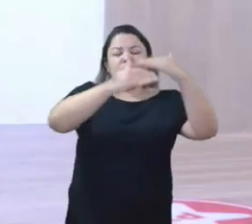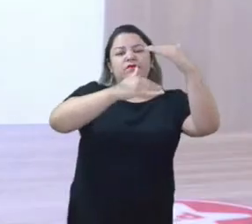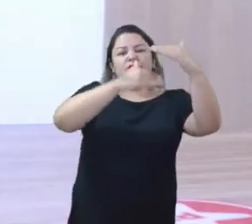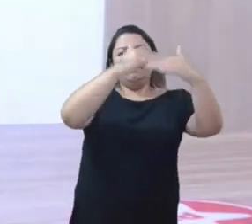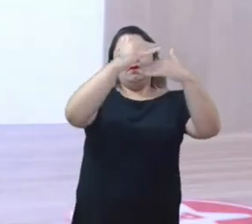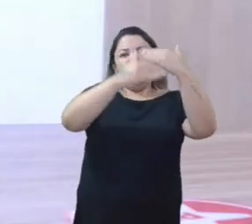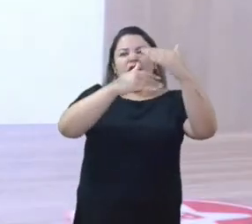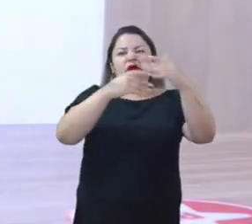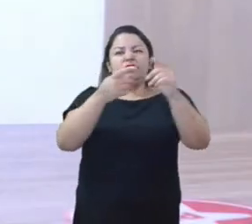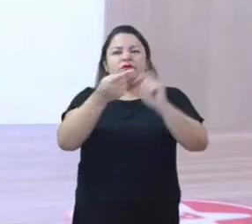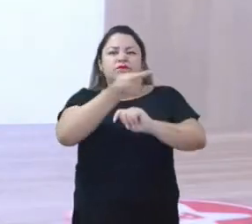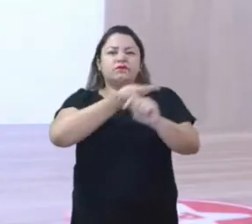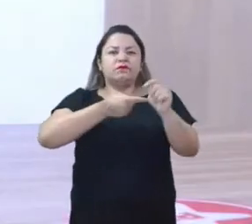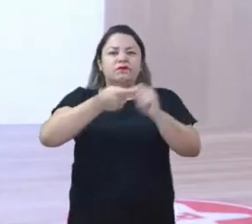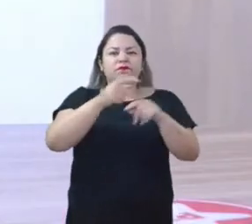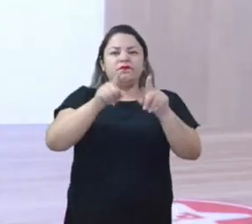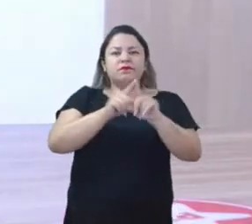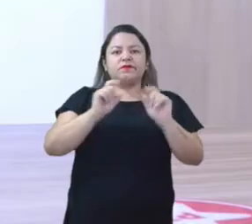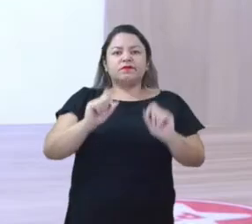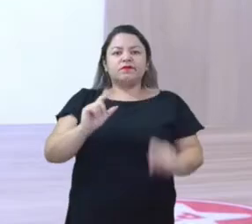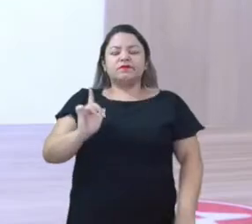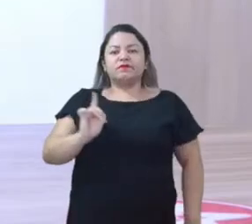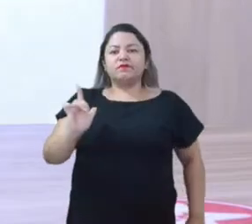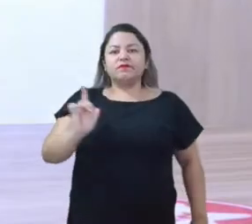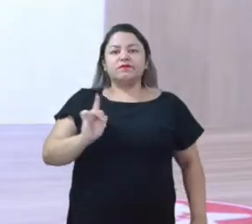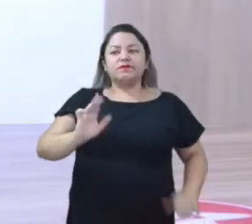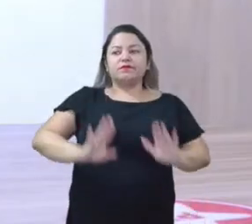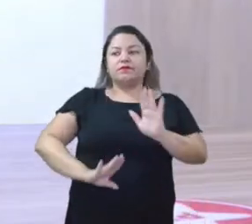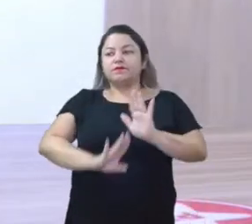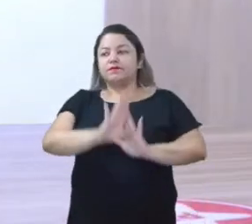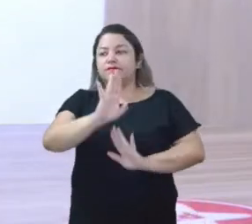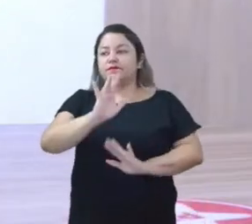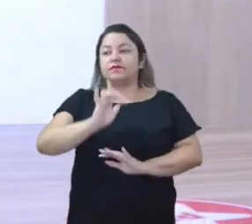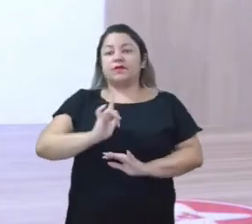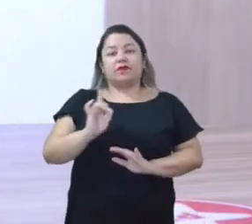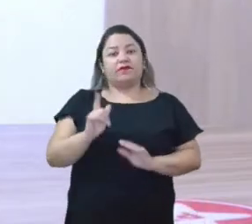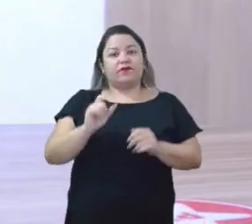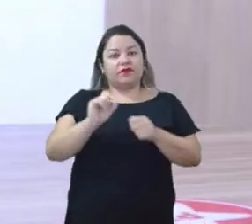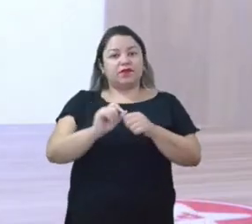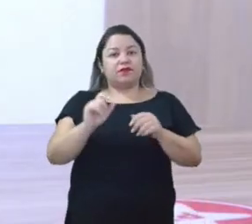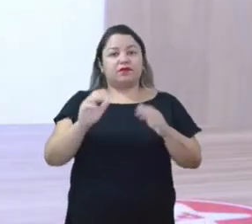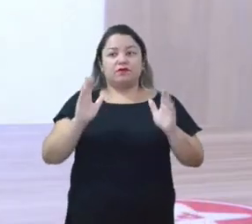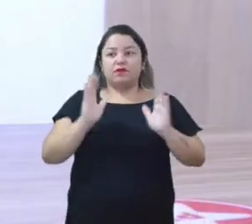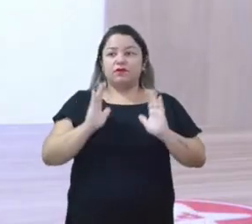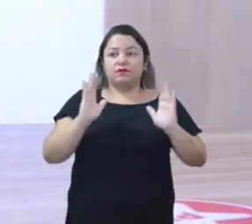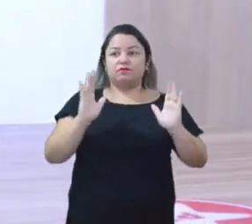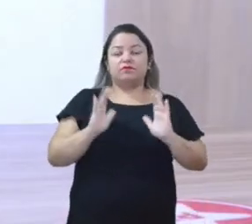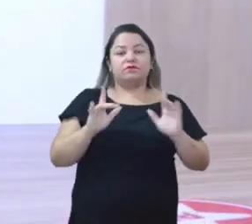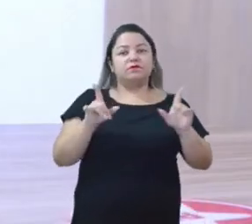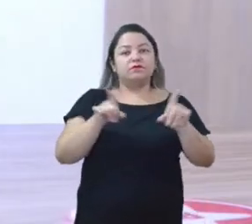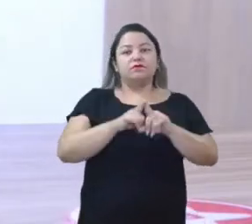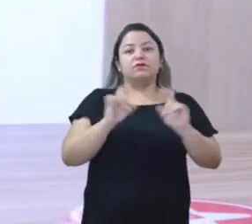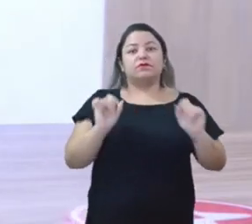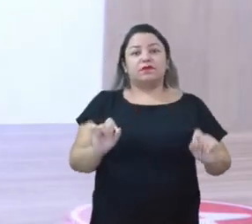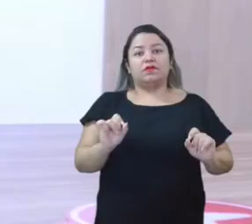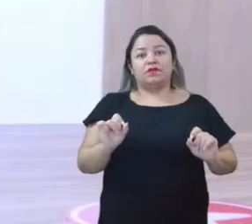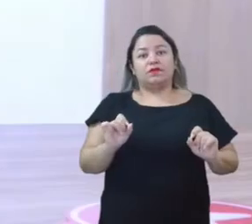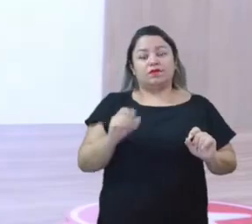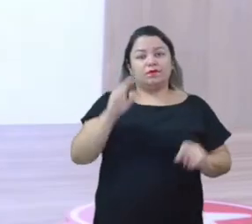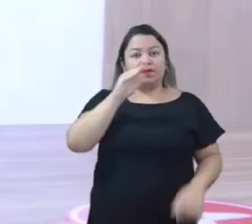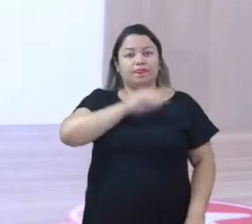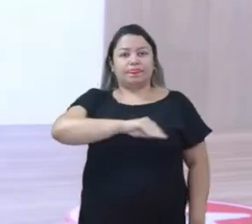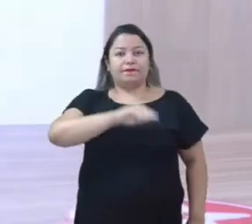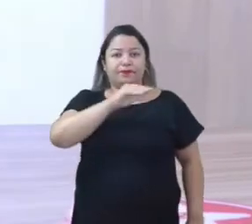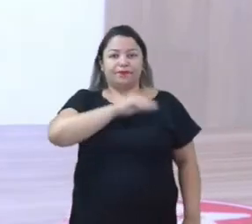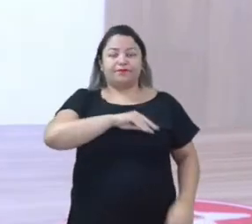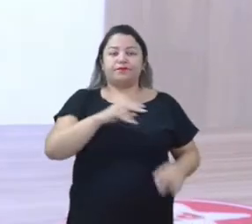forma consistente. Você tem que aumentar, tem que produzir riqueza e tem que distribuir essa riqueza em forma de remuneração